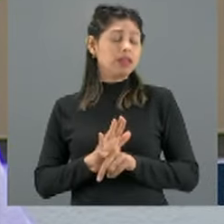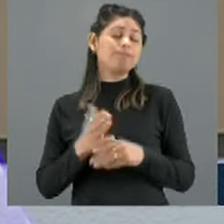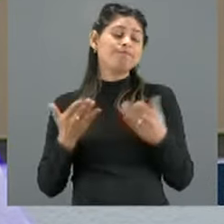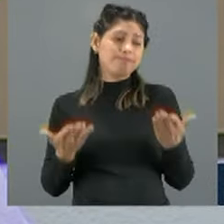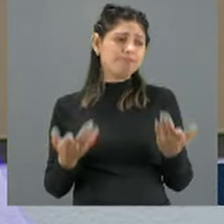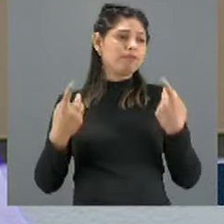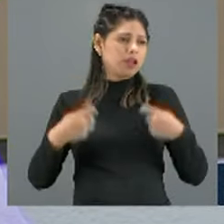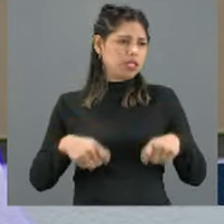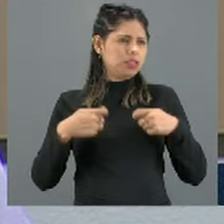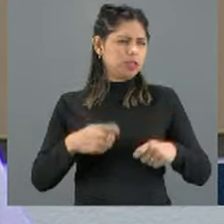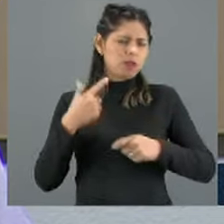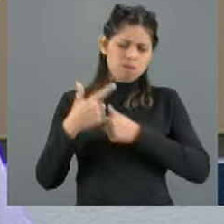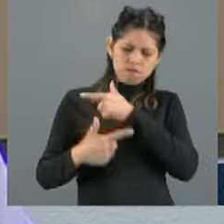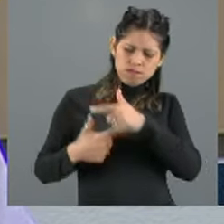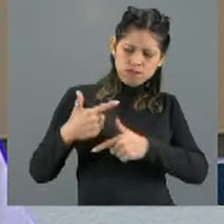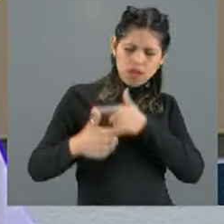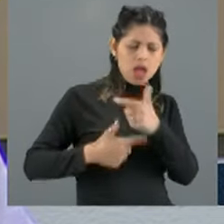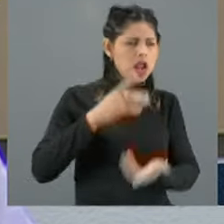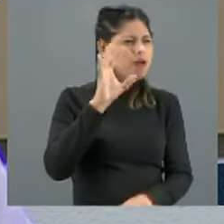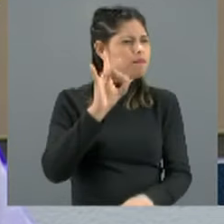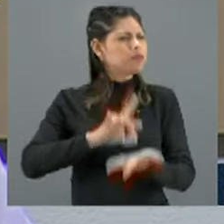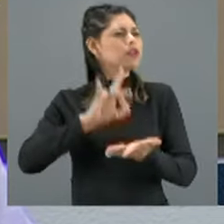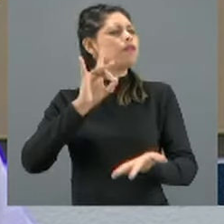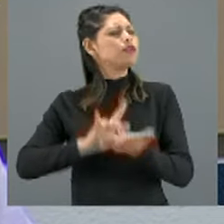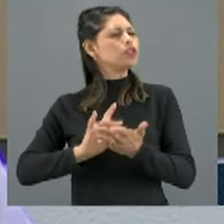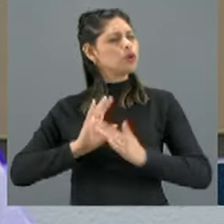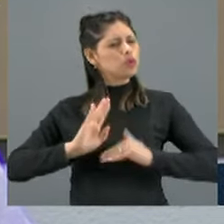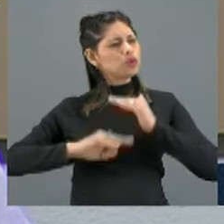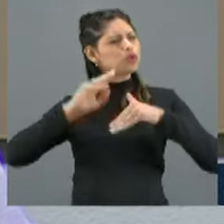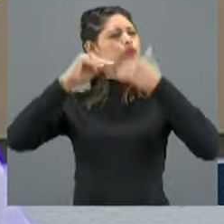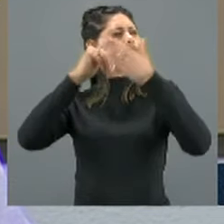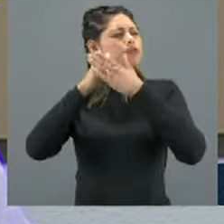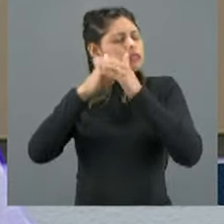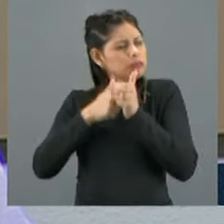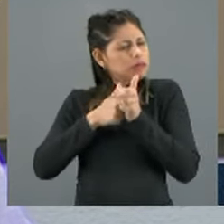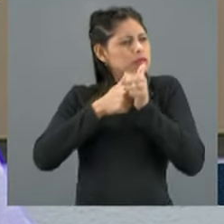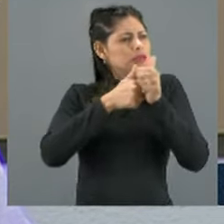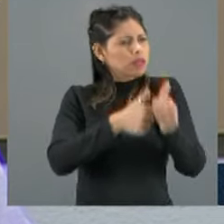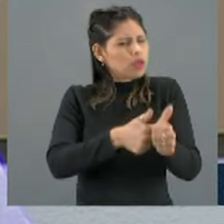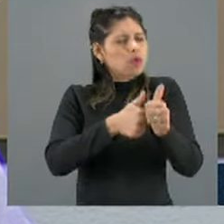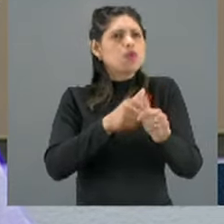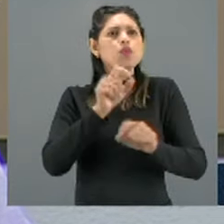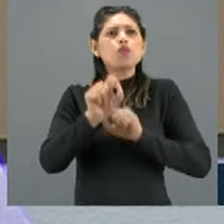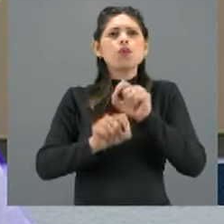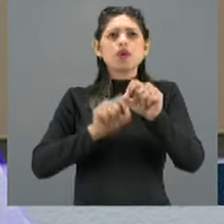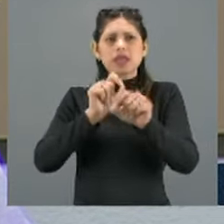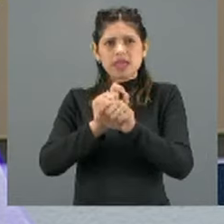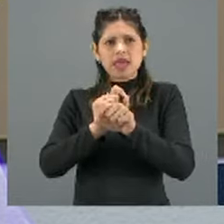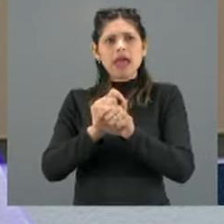Precisamos trabalhar, desenvolver, acompanhar a